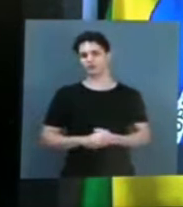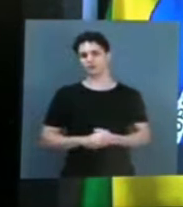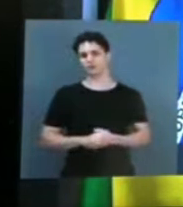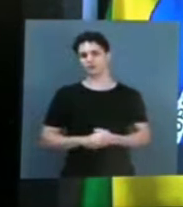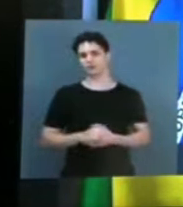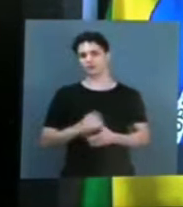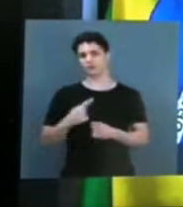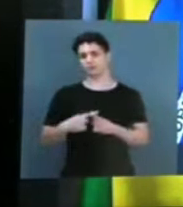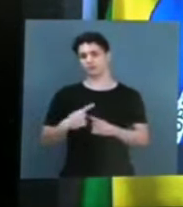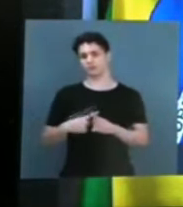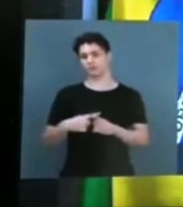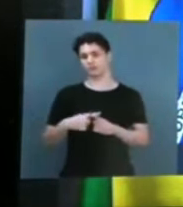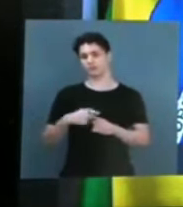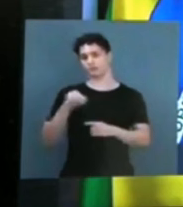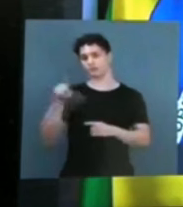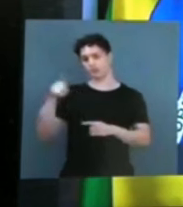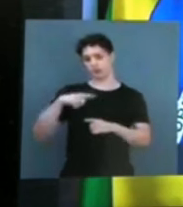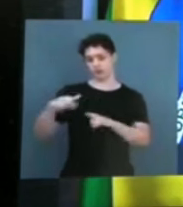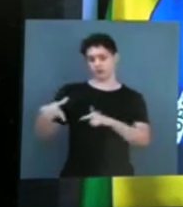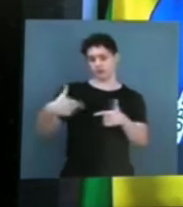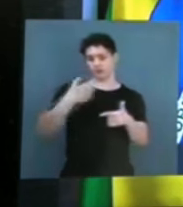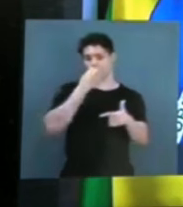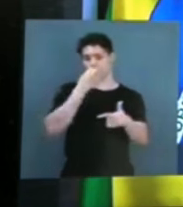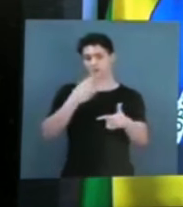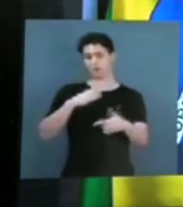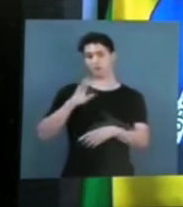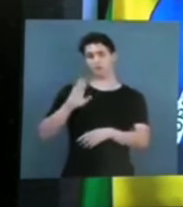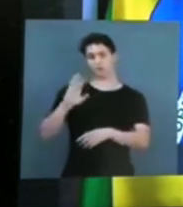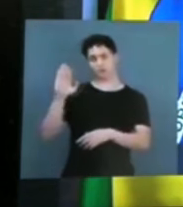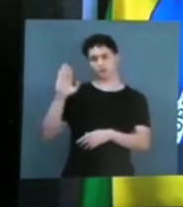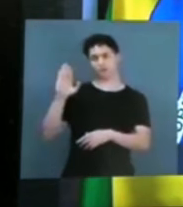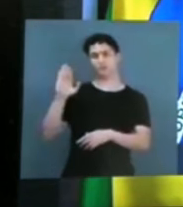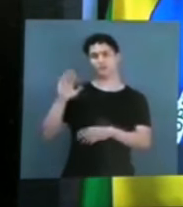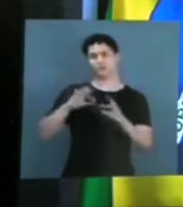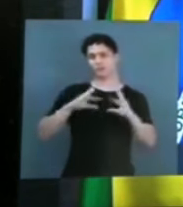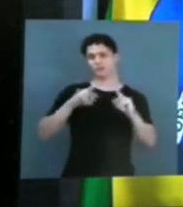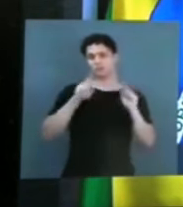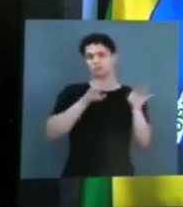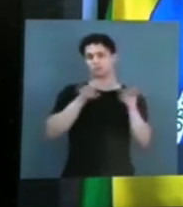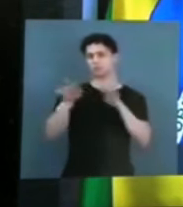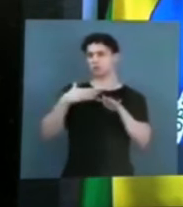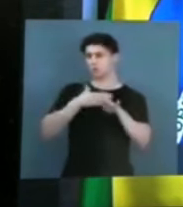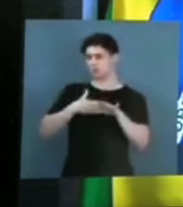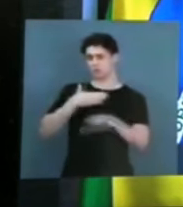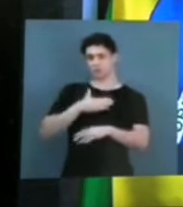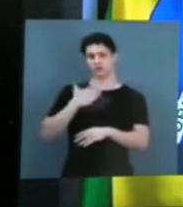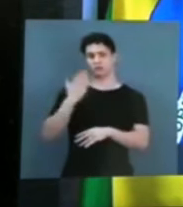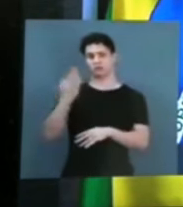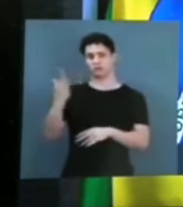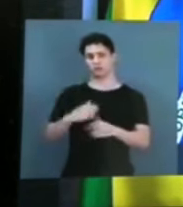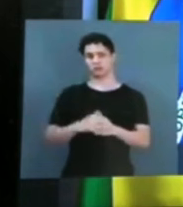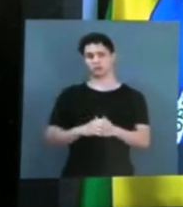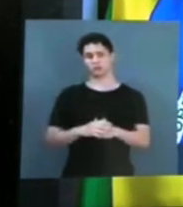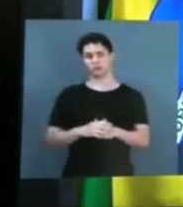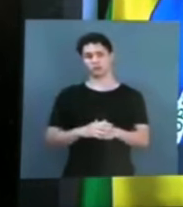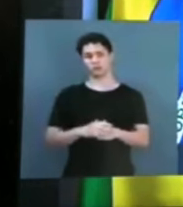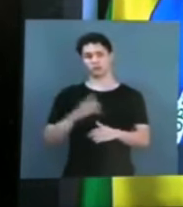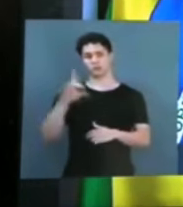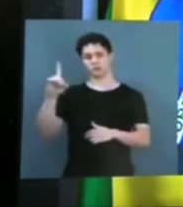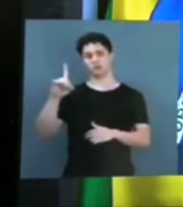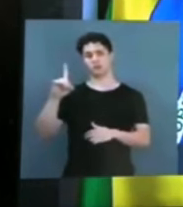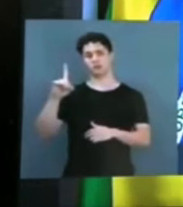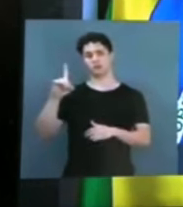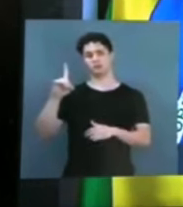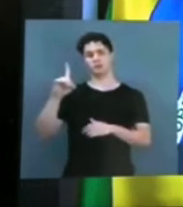Porque se você fazer o bem, eu te prometo que todo mundo vai gostar de você. E Deus vai restaurar a